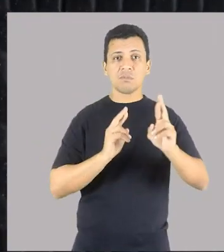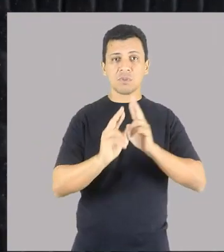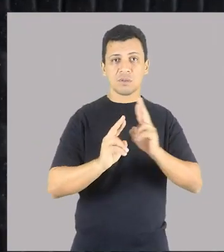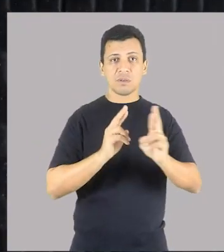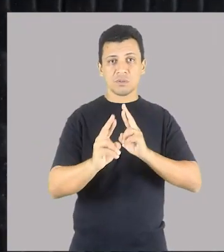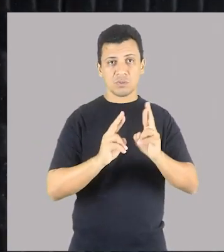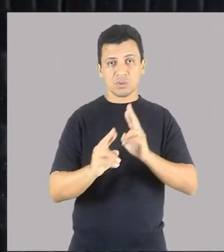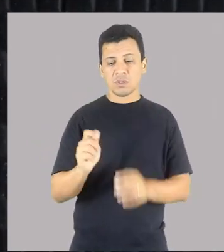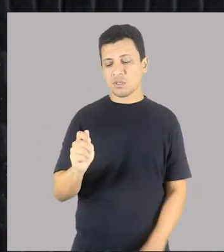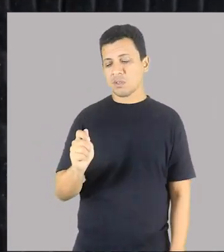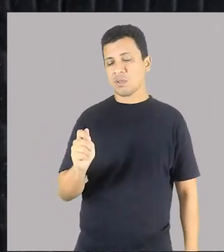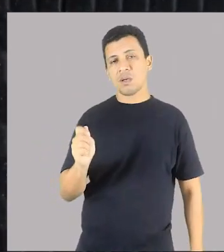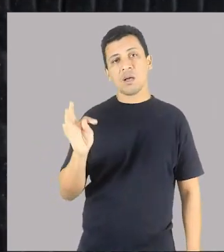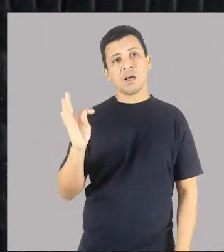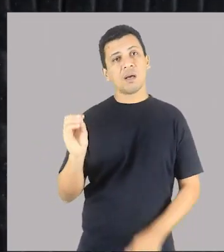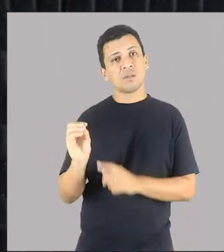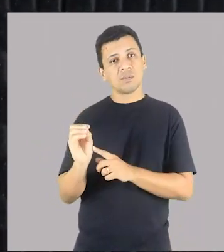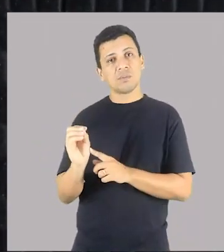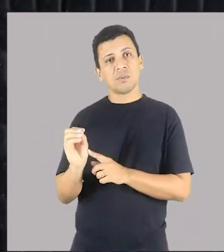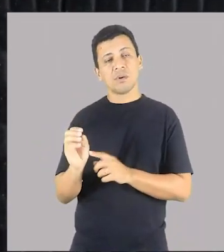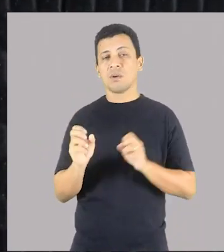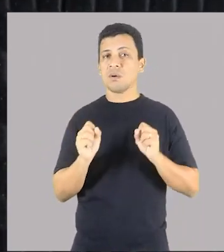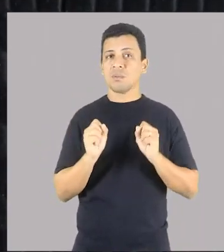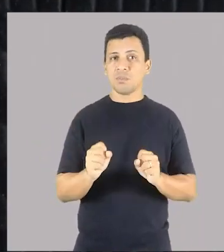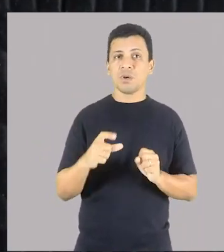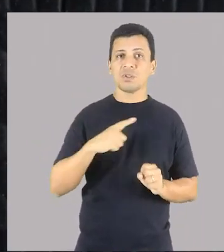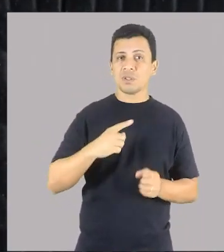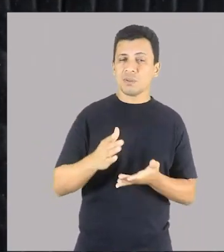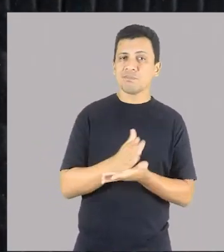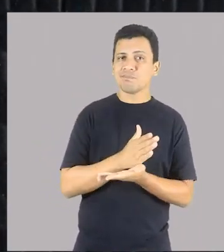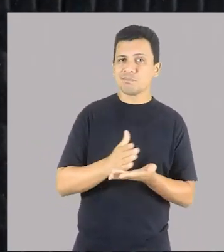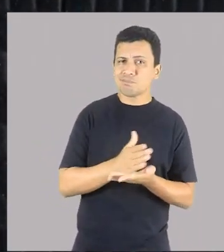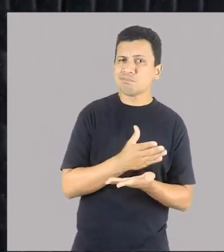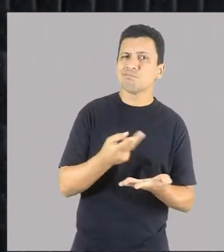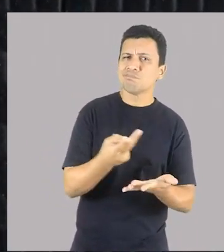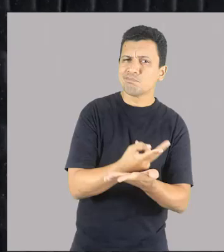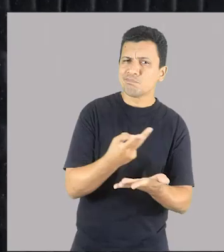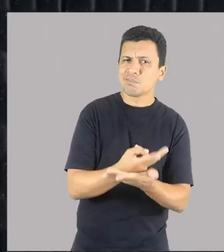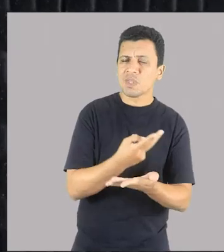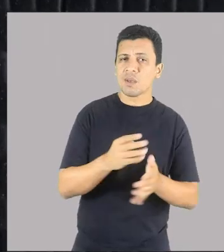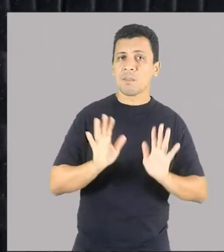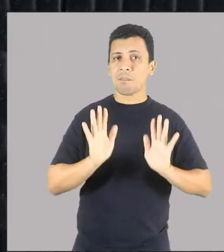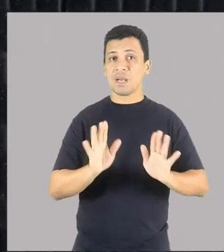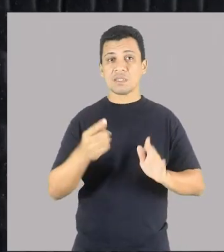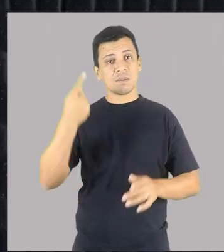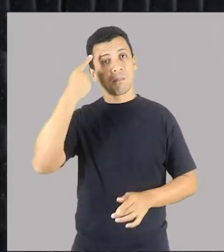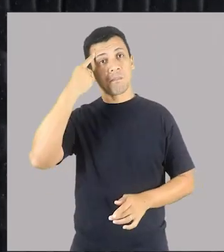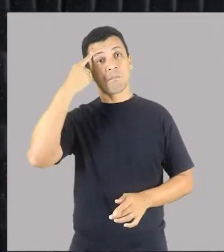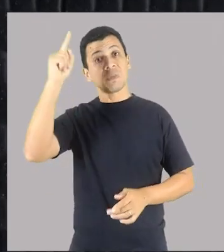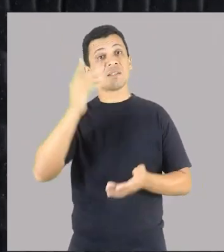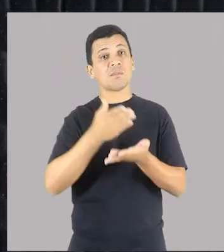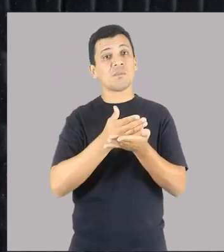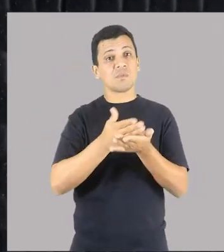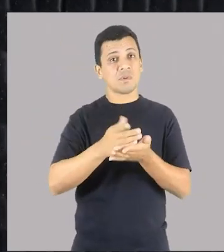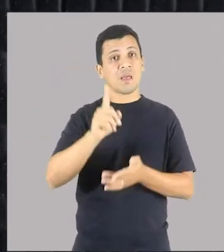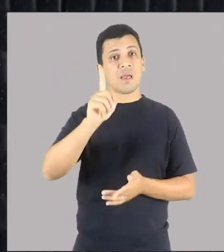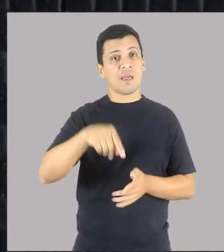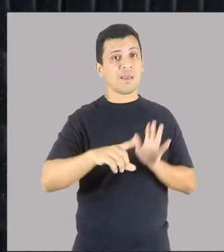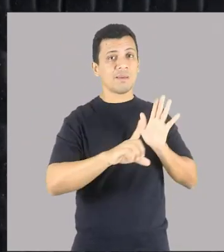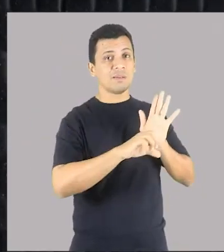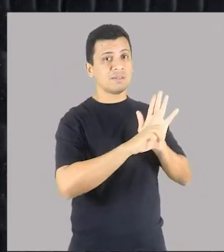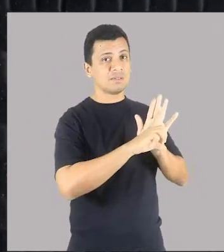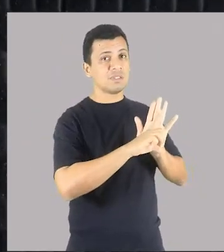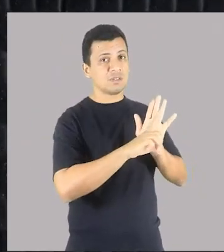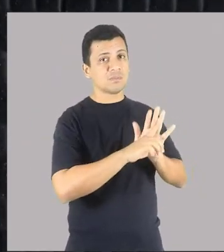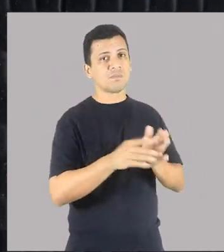ato pode conter uma ilegitimidade, mas inicialmente sempre se presume lícito, sempre se